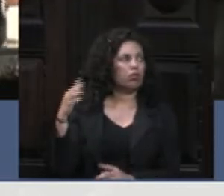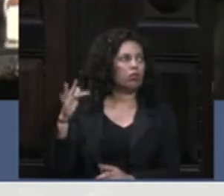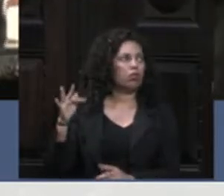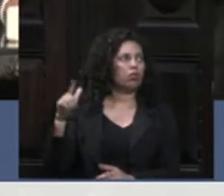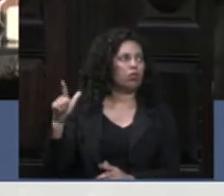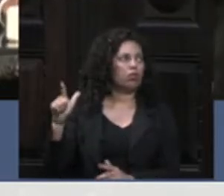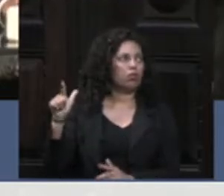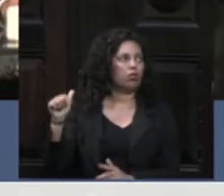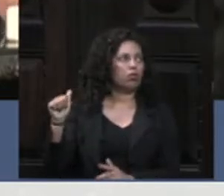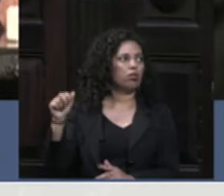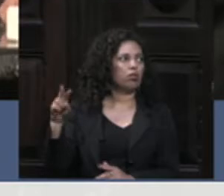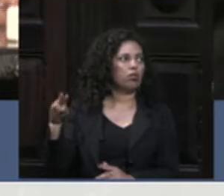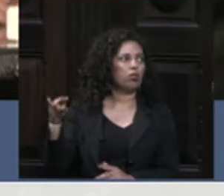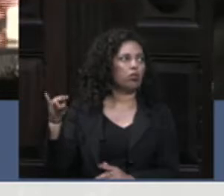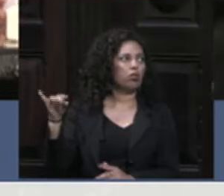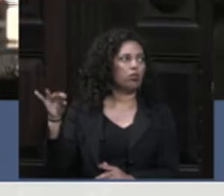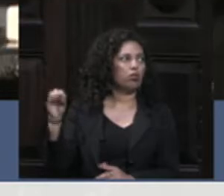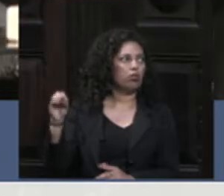Flávio